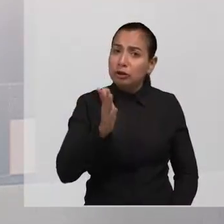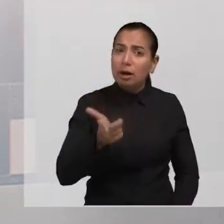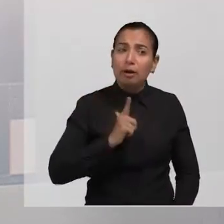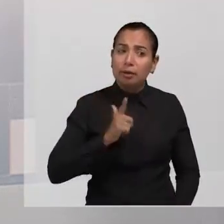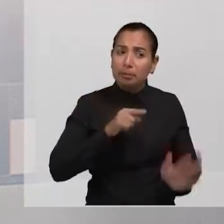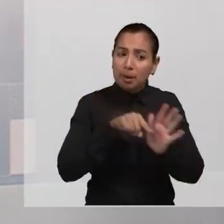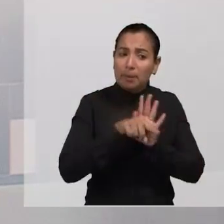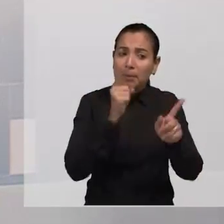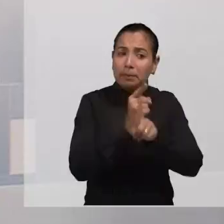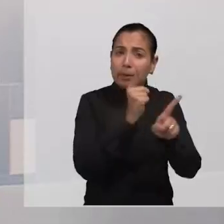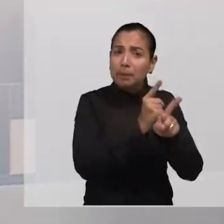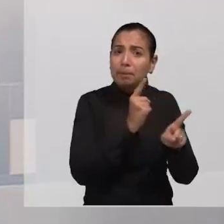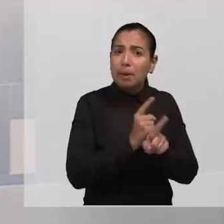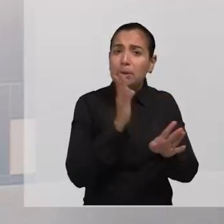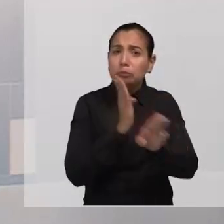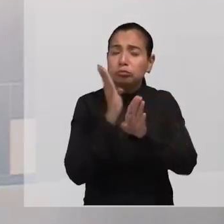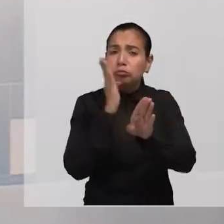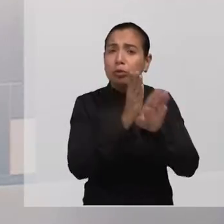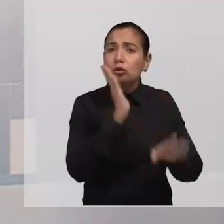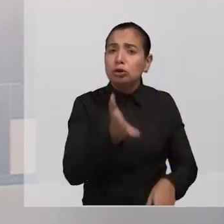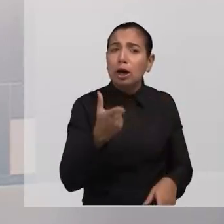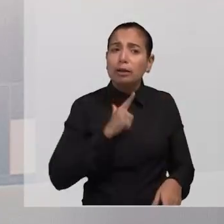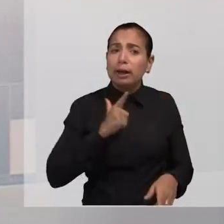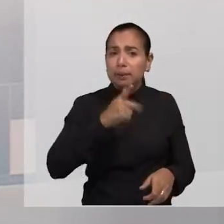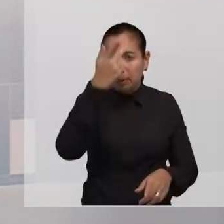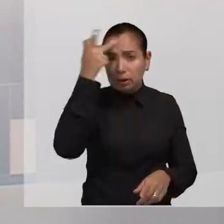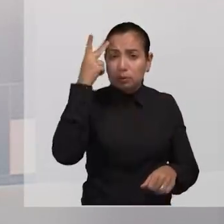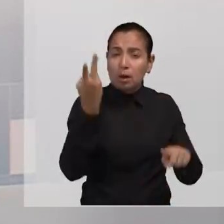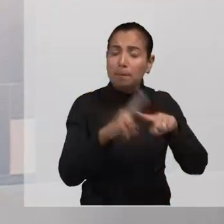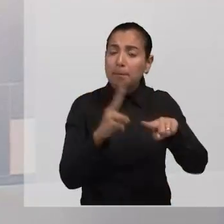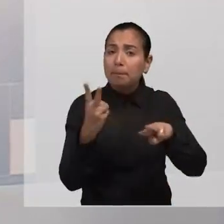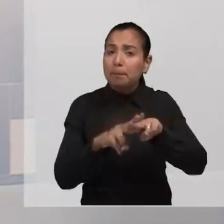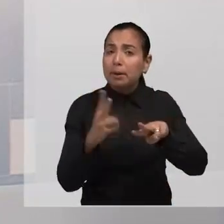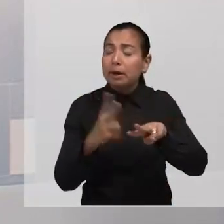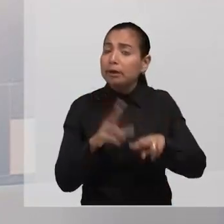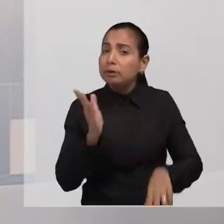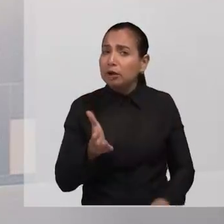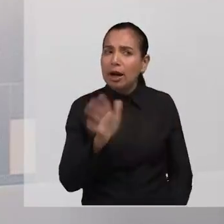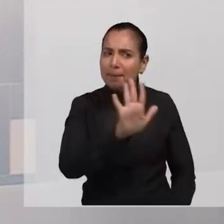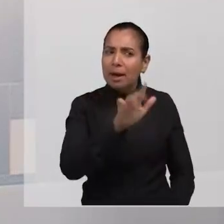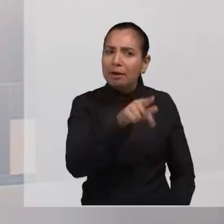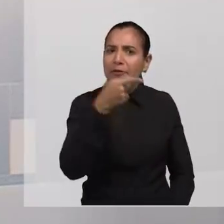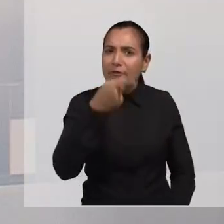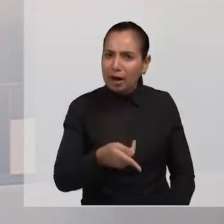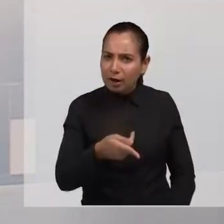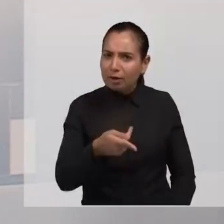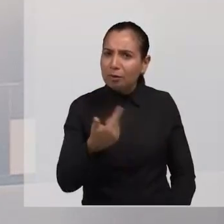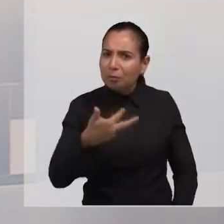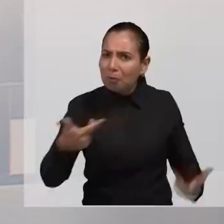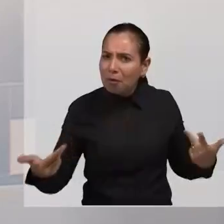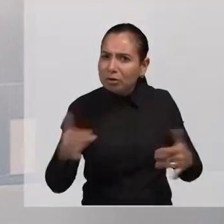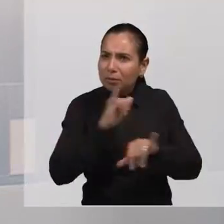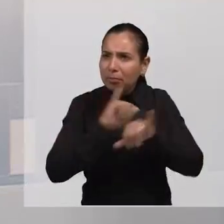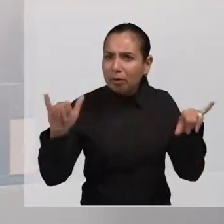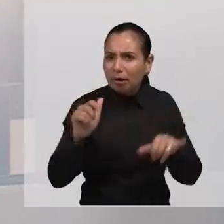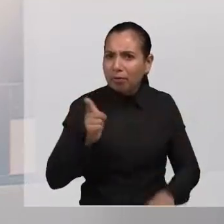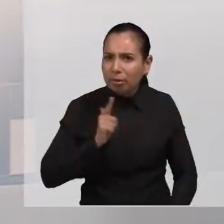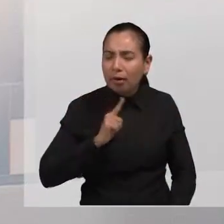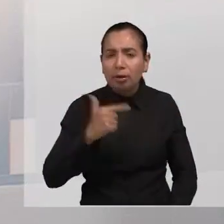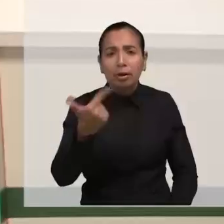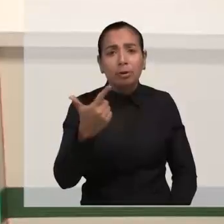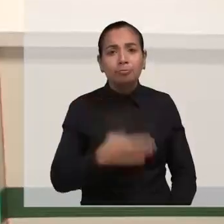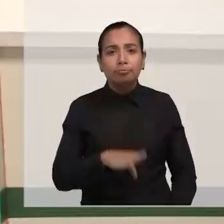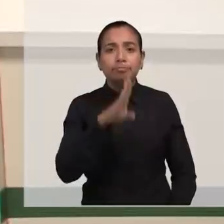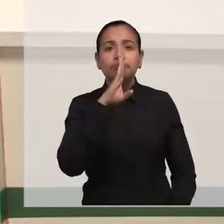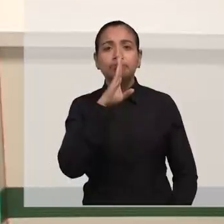Ministério Público investigando, já há gente presa e até agora eles têm se calado sobre isso. Quer dizer... Por exemplo,